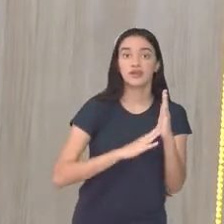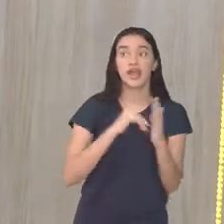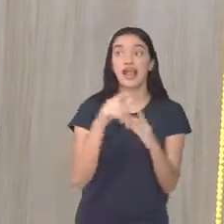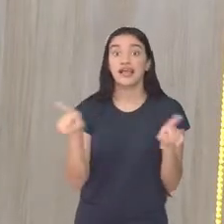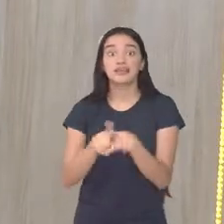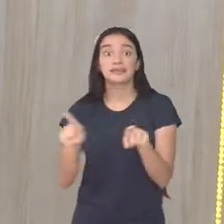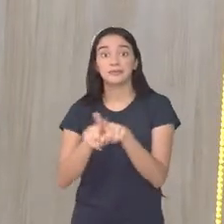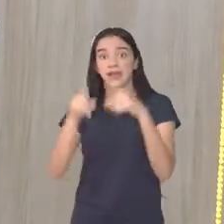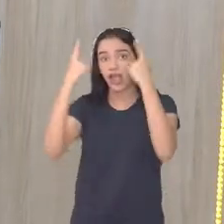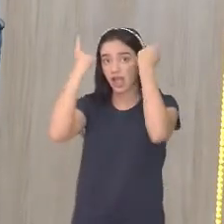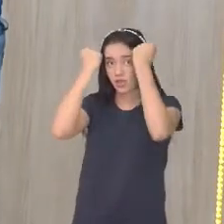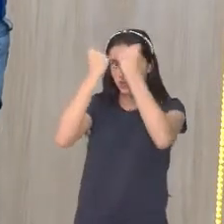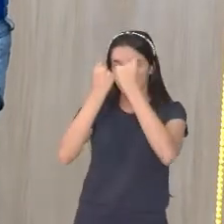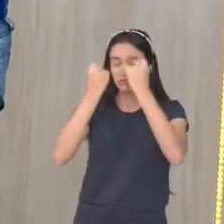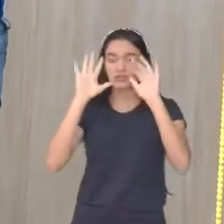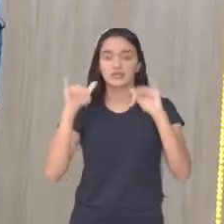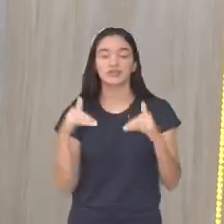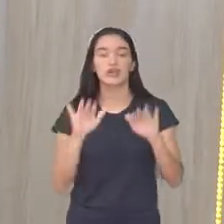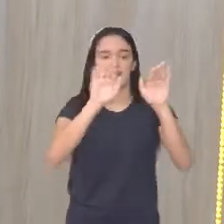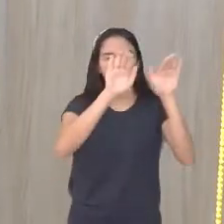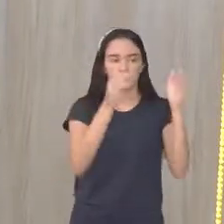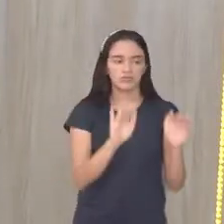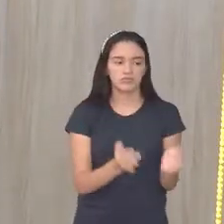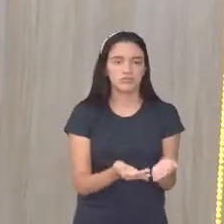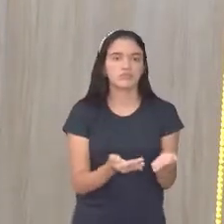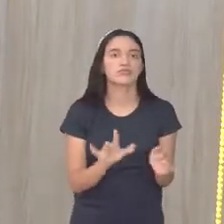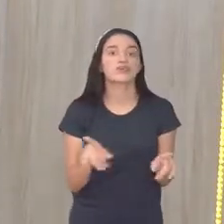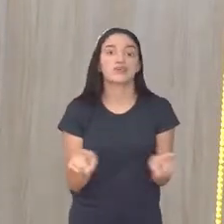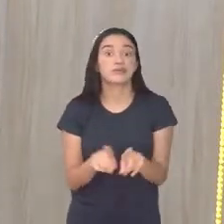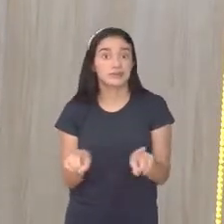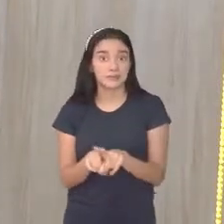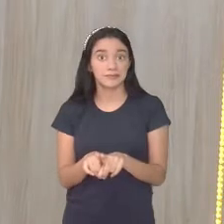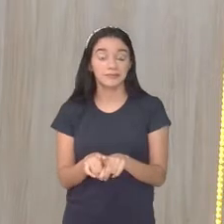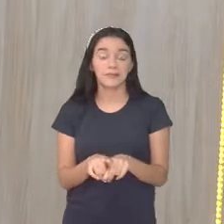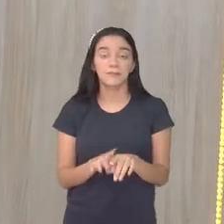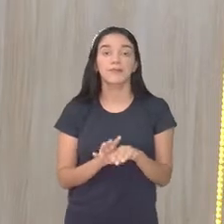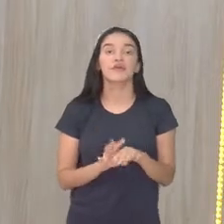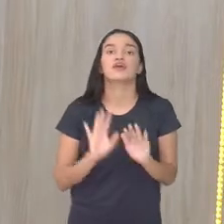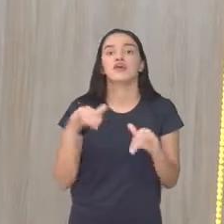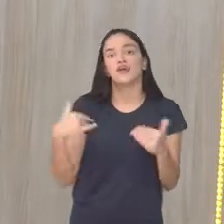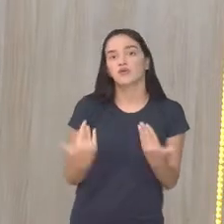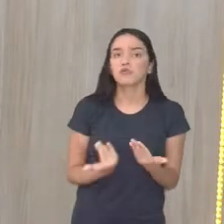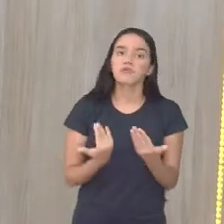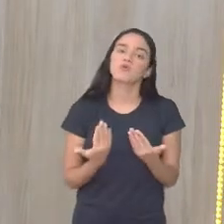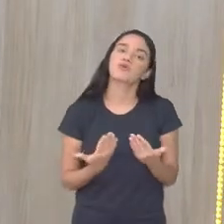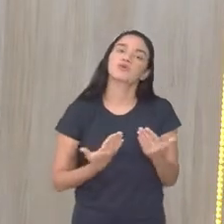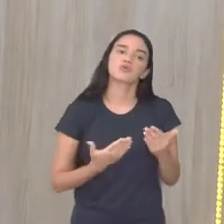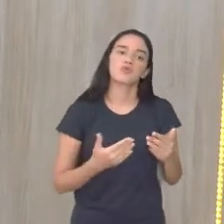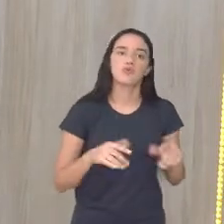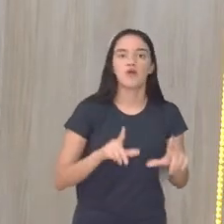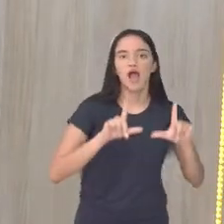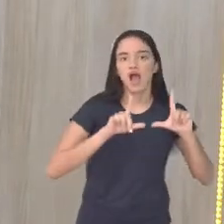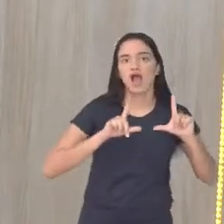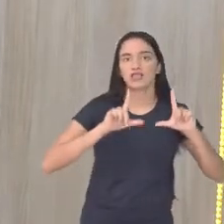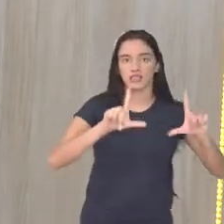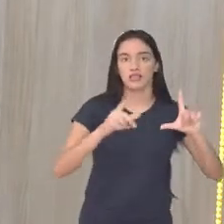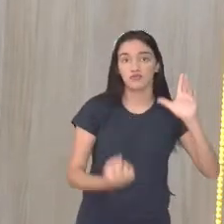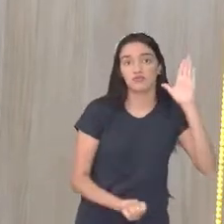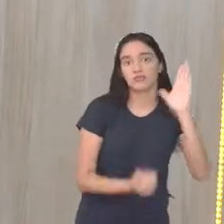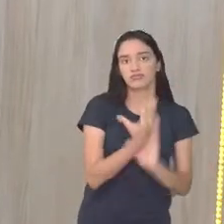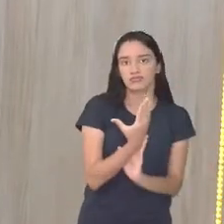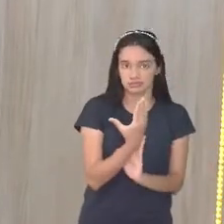de imagem, de outras, do que a gente vai falar, que vocês não só saibam fazer tecnicamente, mas que